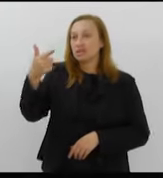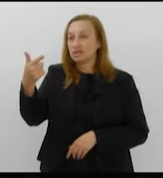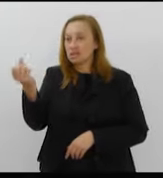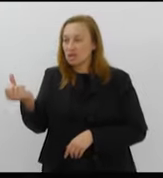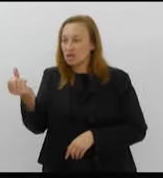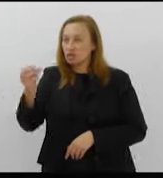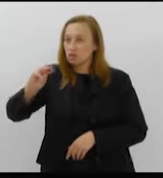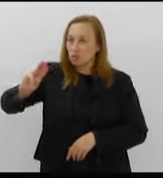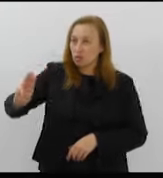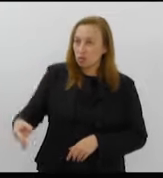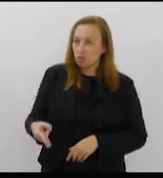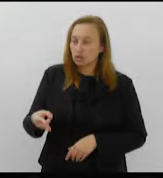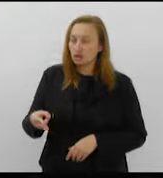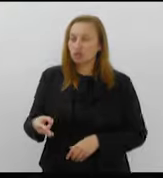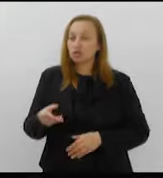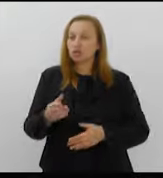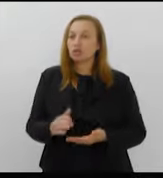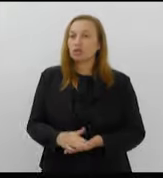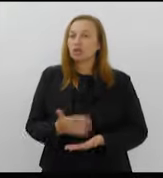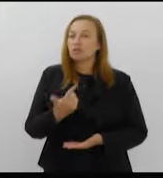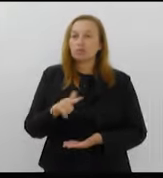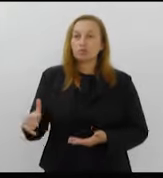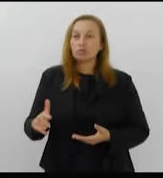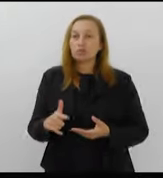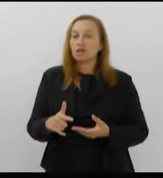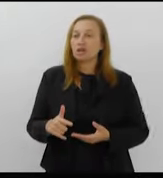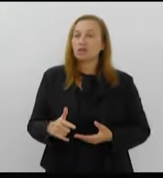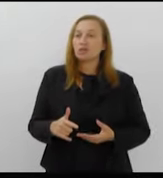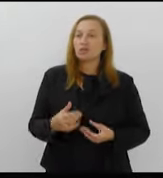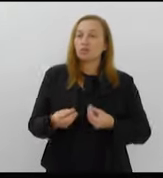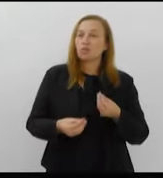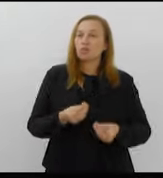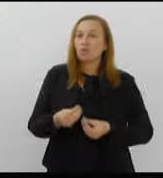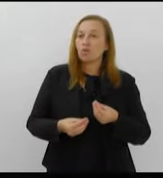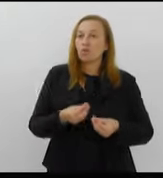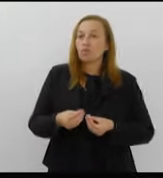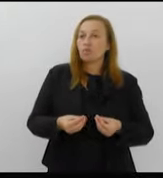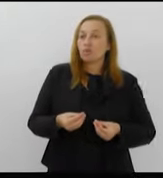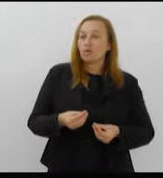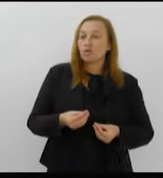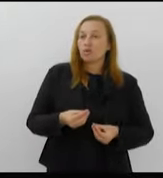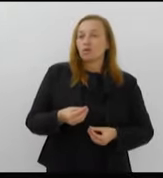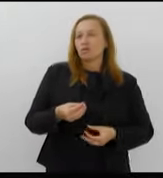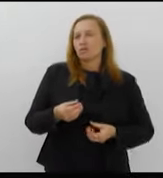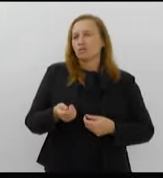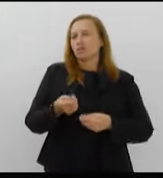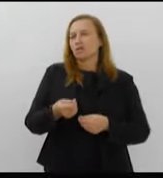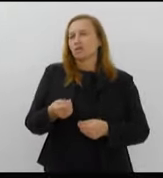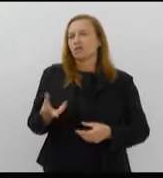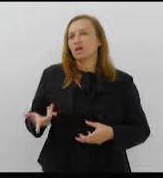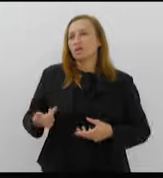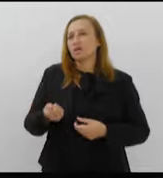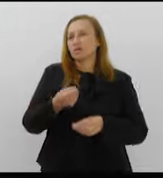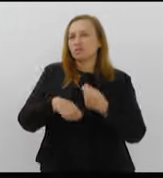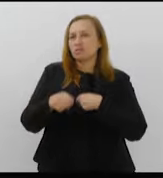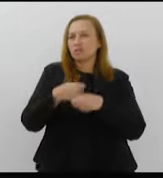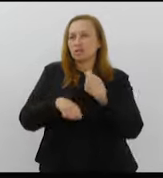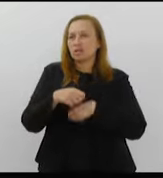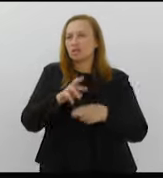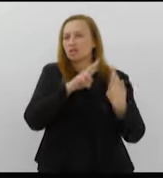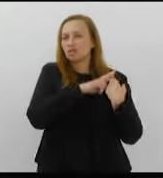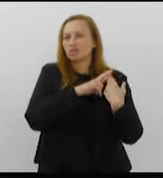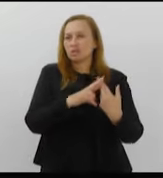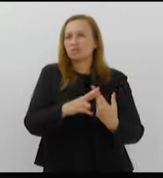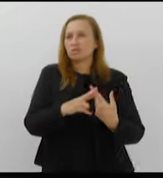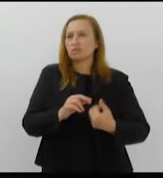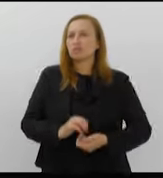os cofres públicos. Ou seja, não há justificativa, seja do ponto de vista da eficiência administrativa, seja do ponto de vista da responsabilidade